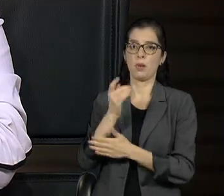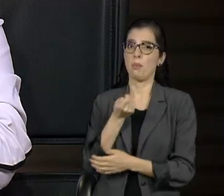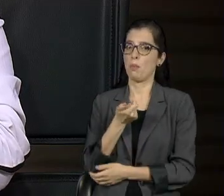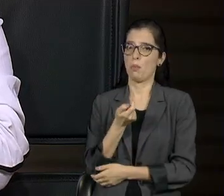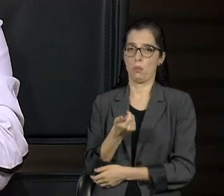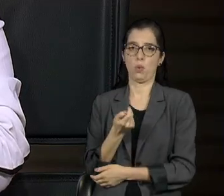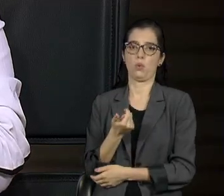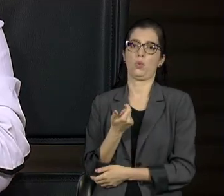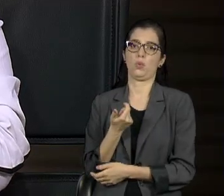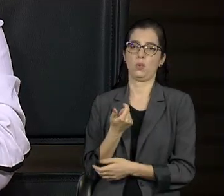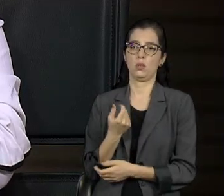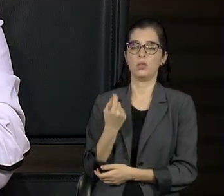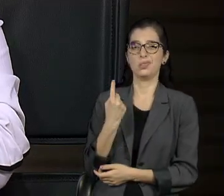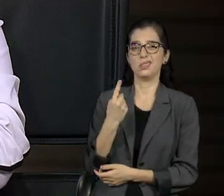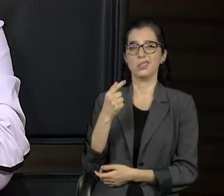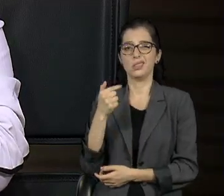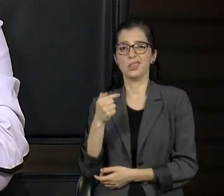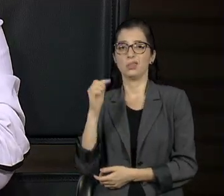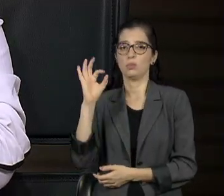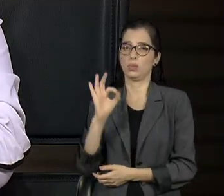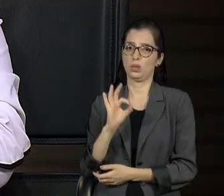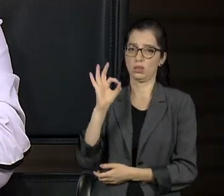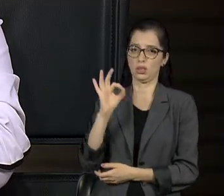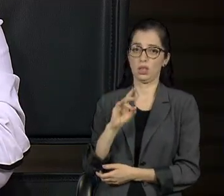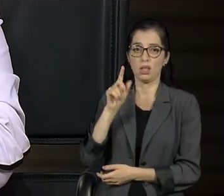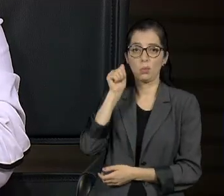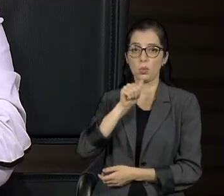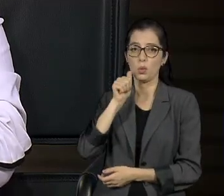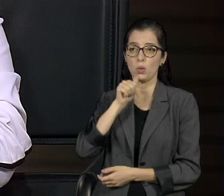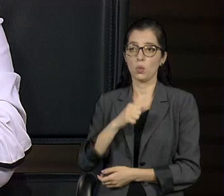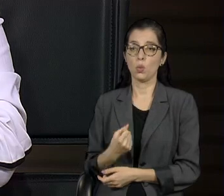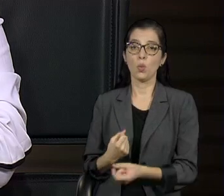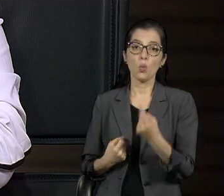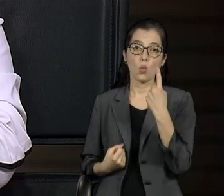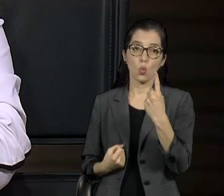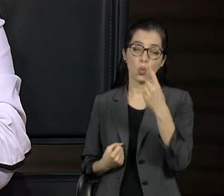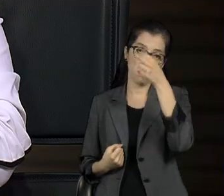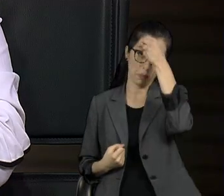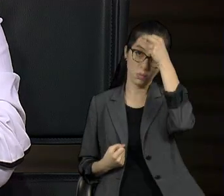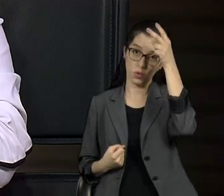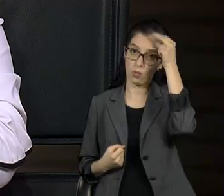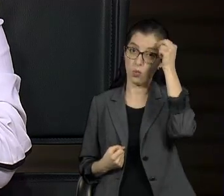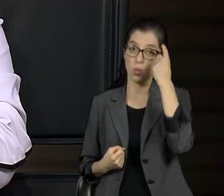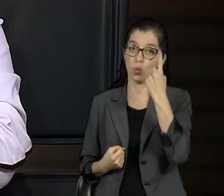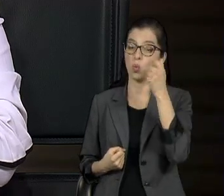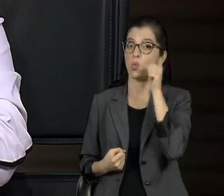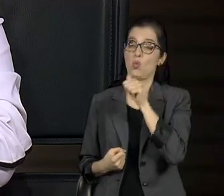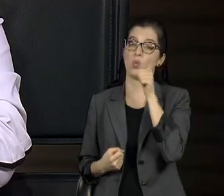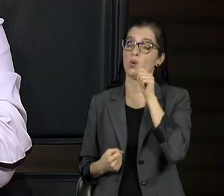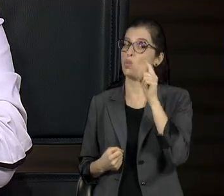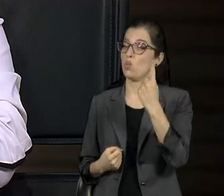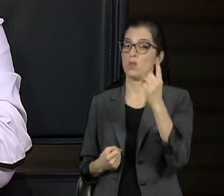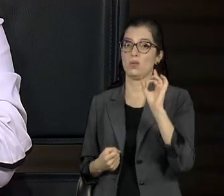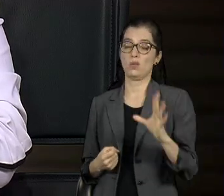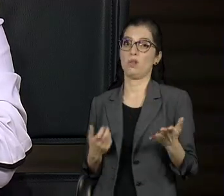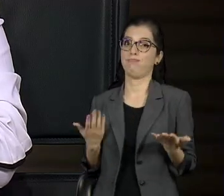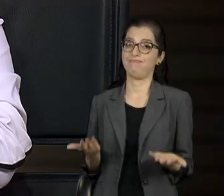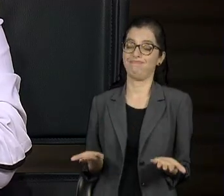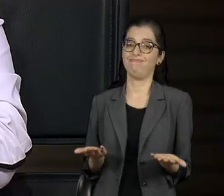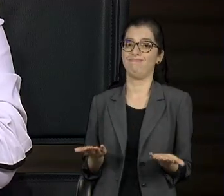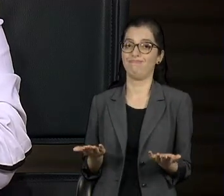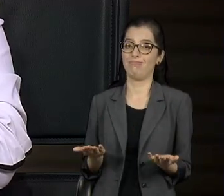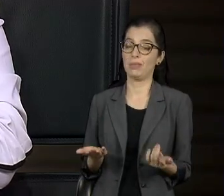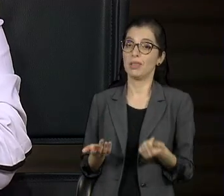então foi só uma prefeita de capital eleita mulher, né? Então a gente está, para as mulheres, não teve